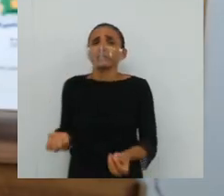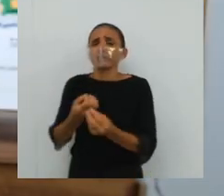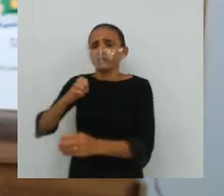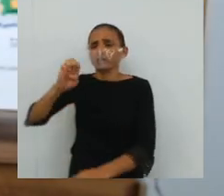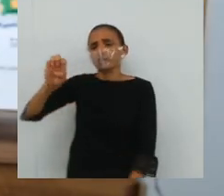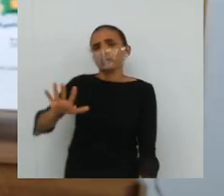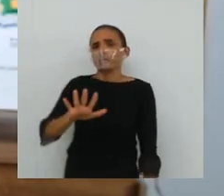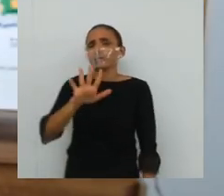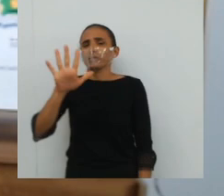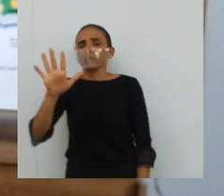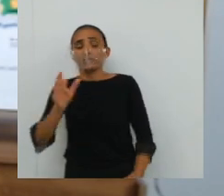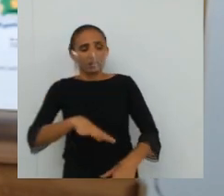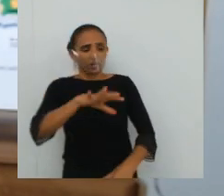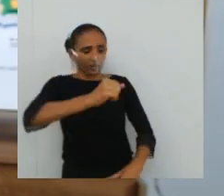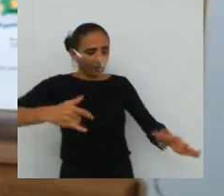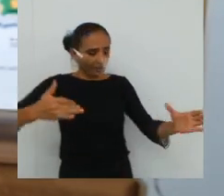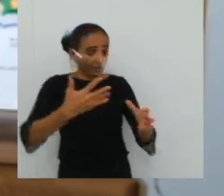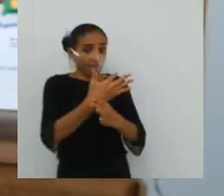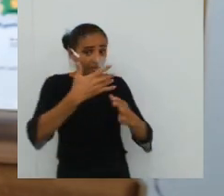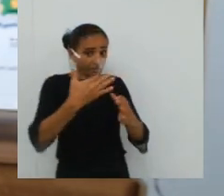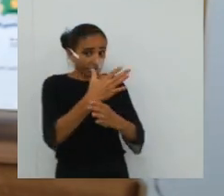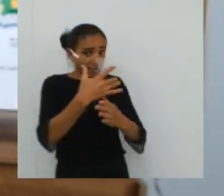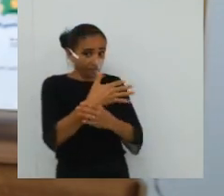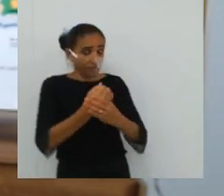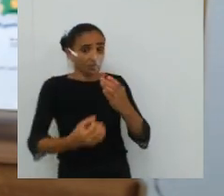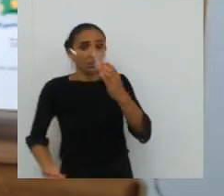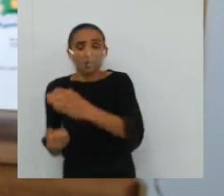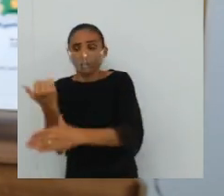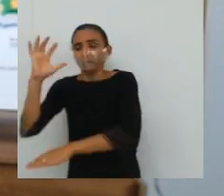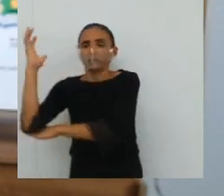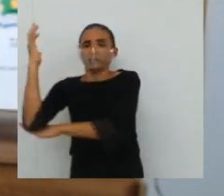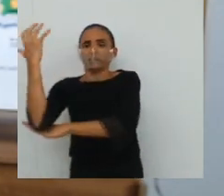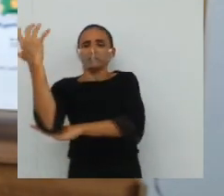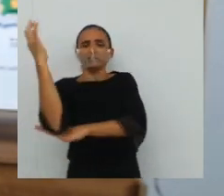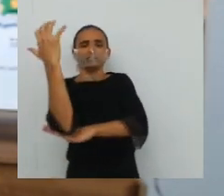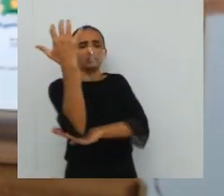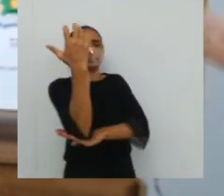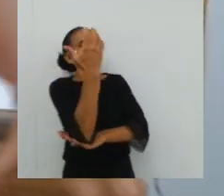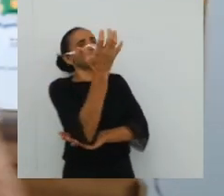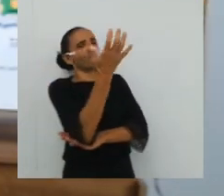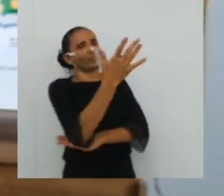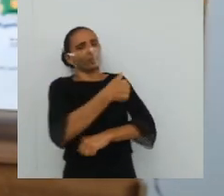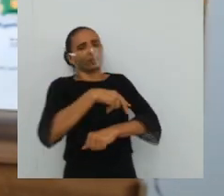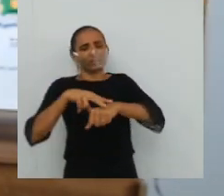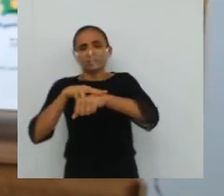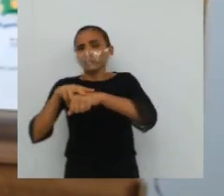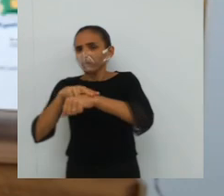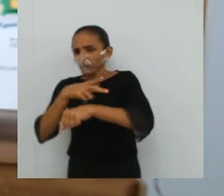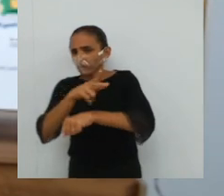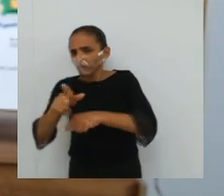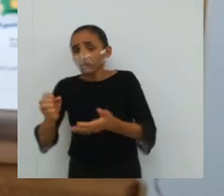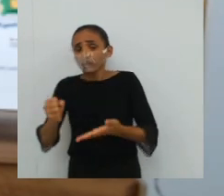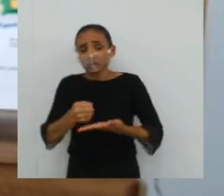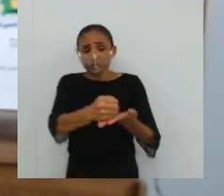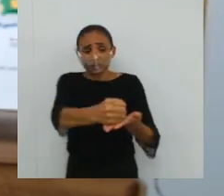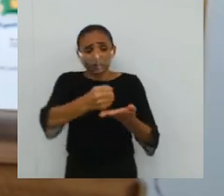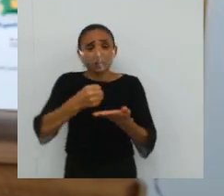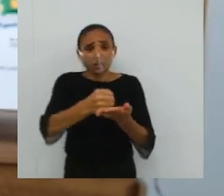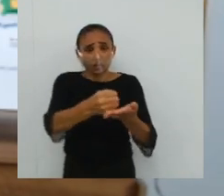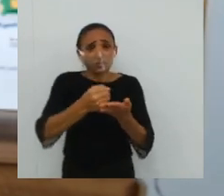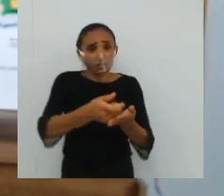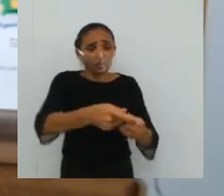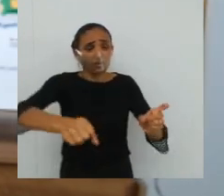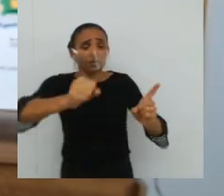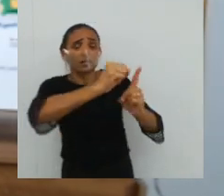as grandes cidades e ao lado dessas grandes cidades começam a surgir áreas agropecuárias para atender a necessidade da cidade.